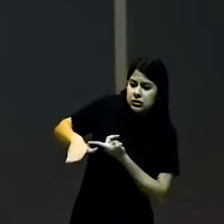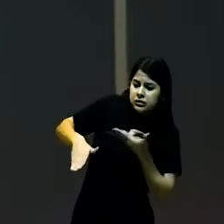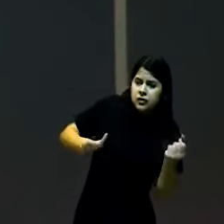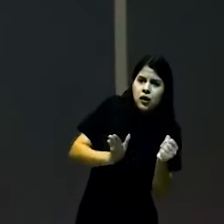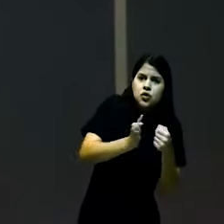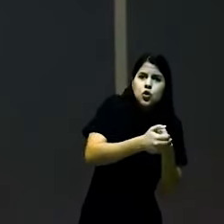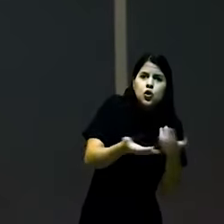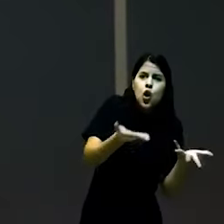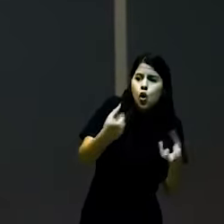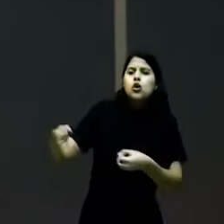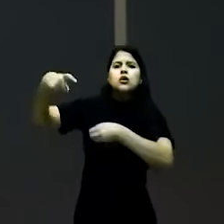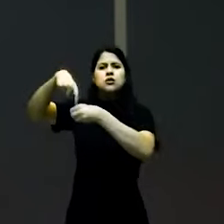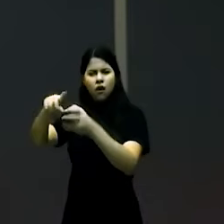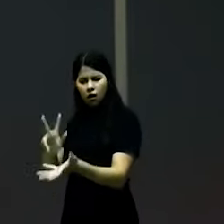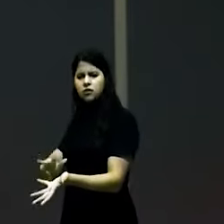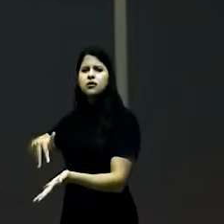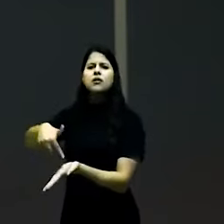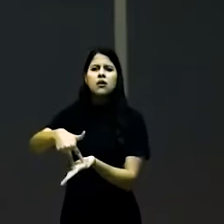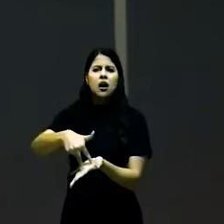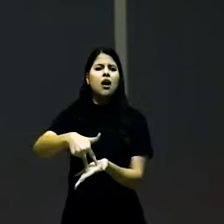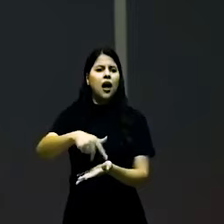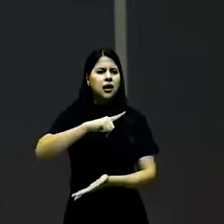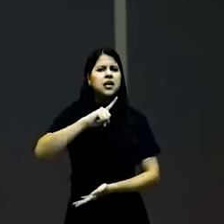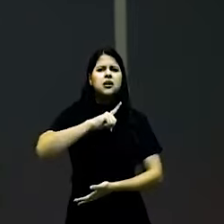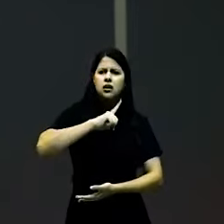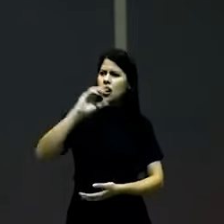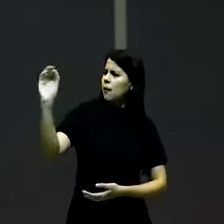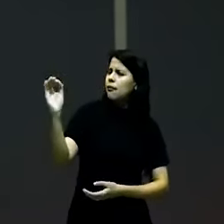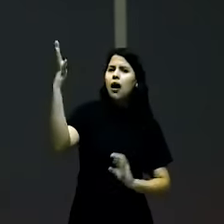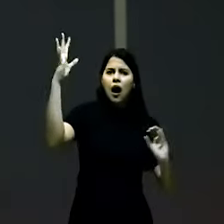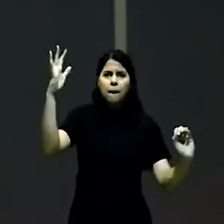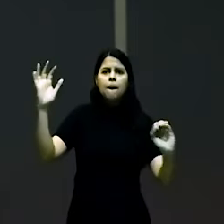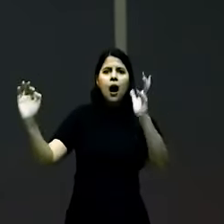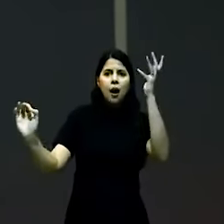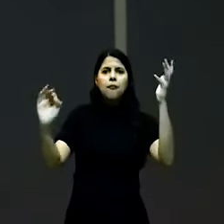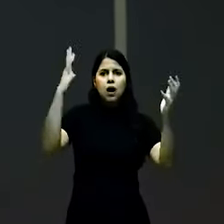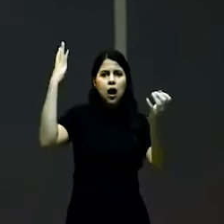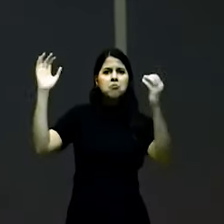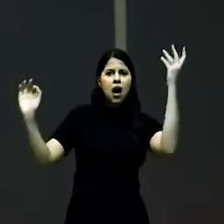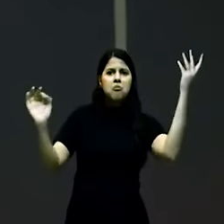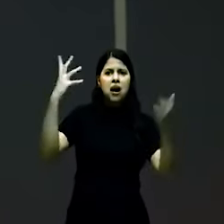Deus está dizendo a Elias: Elias, tem muita coisa ainda para eu fazer na sua vida.